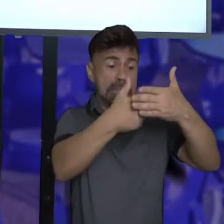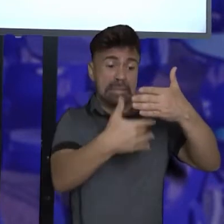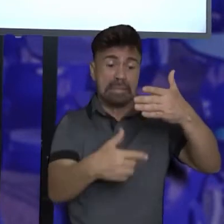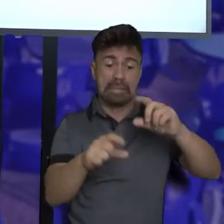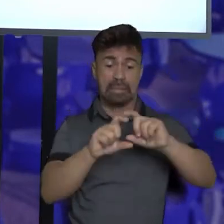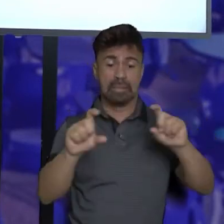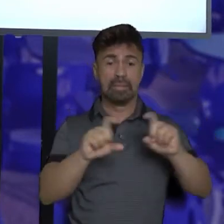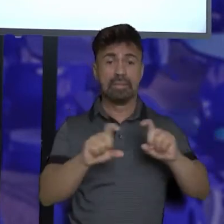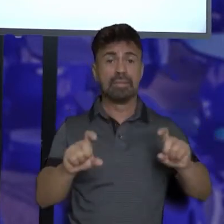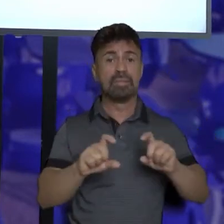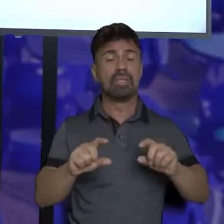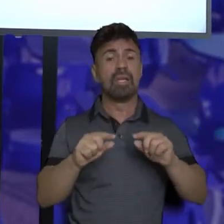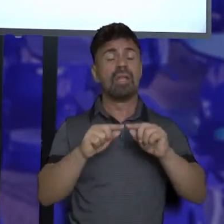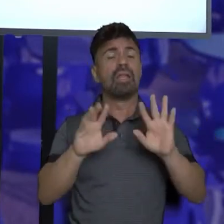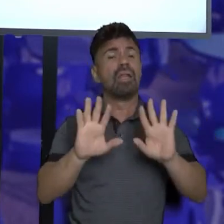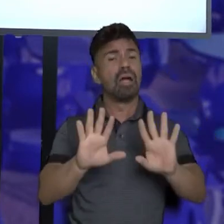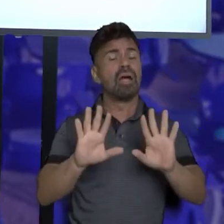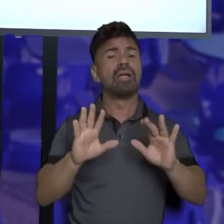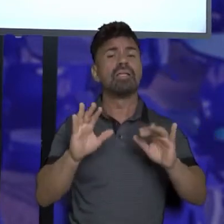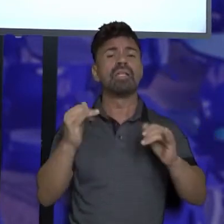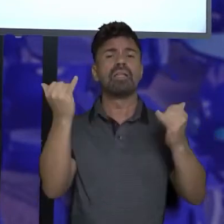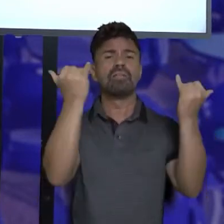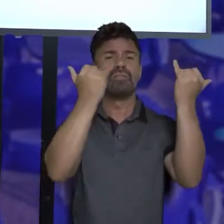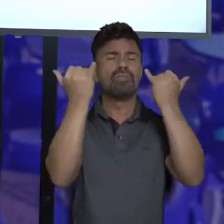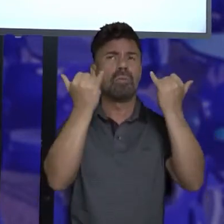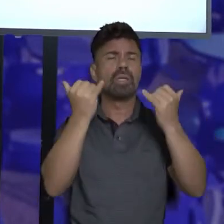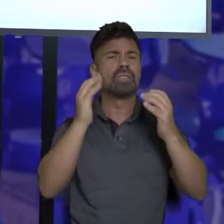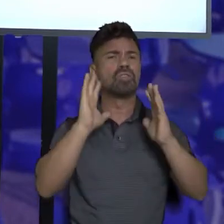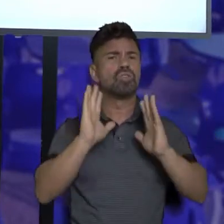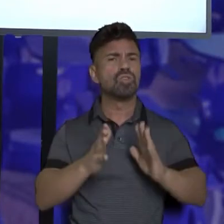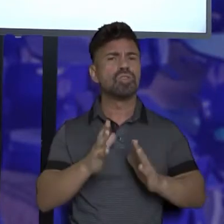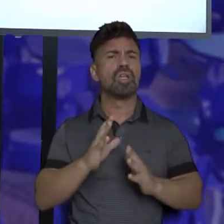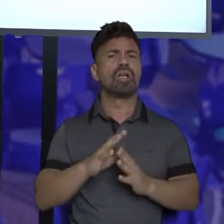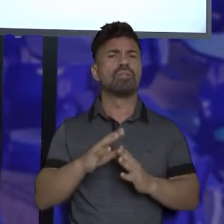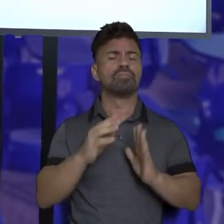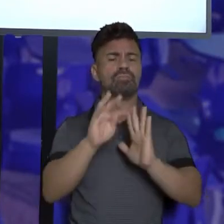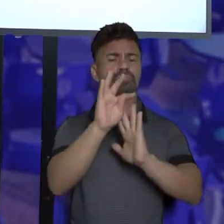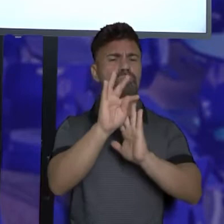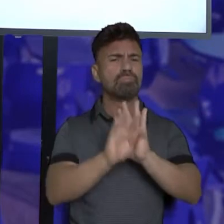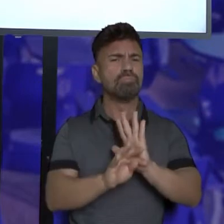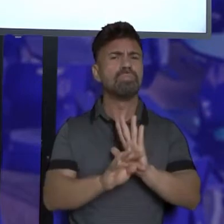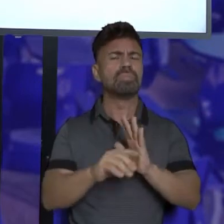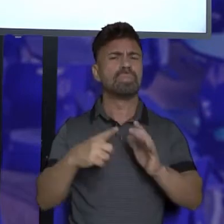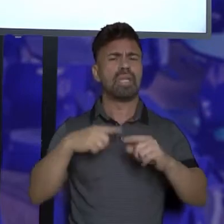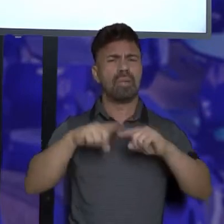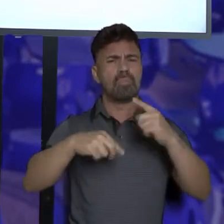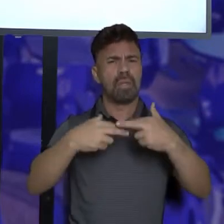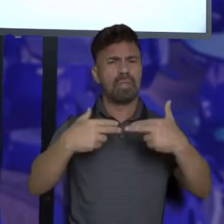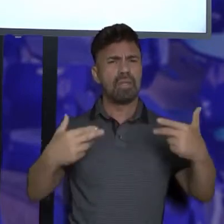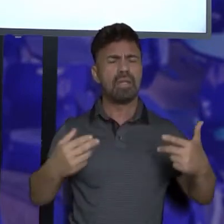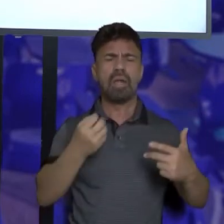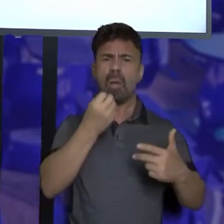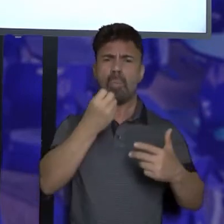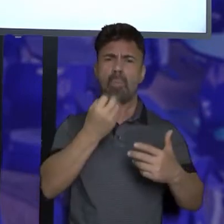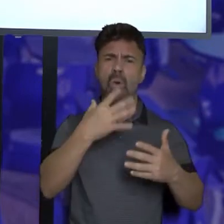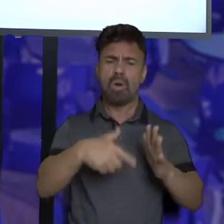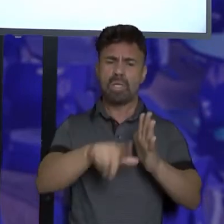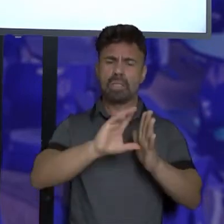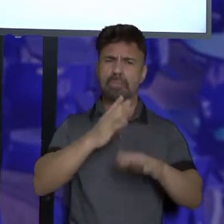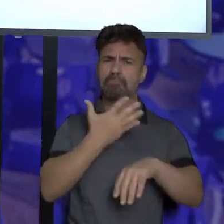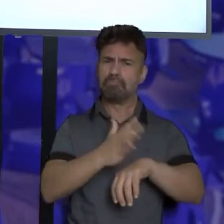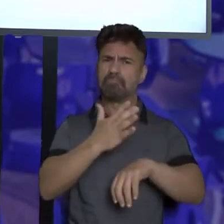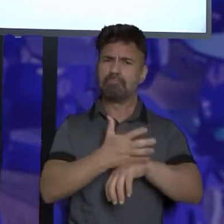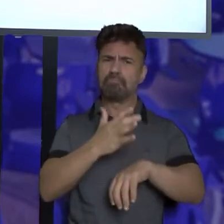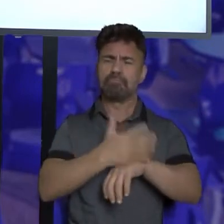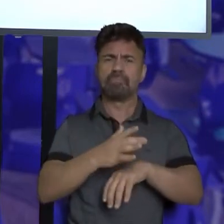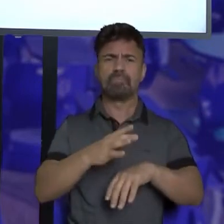quê? De acordo com as informações que você colher para produzir o seu texto, você vai ter material suficiente para conseguir